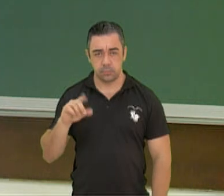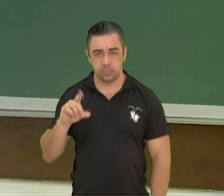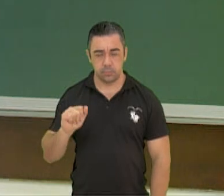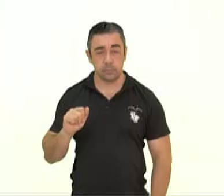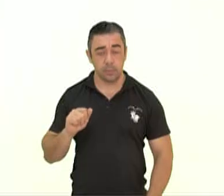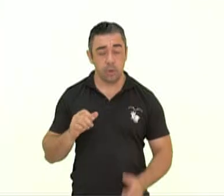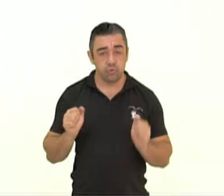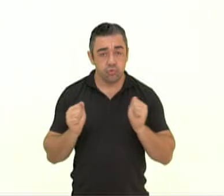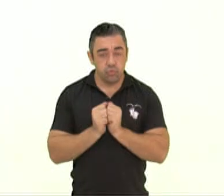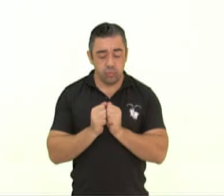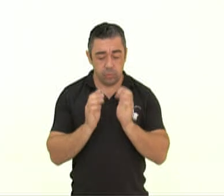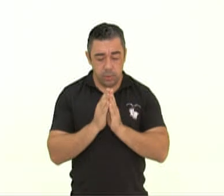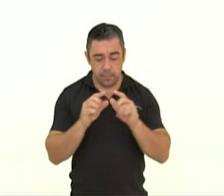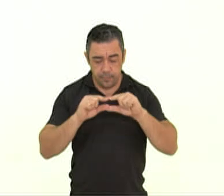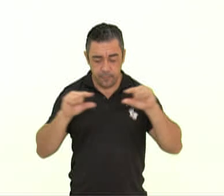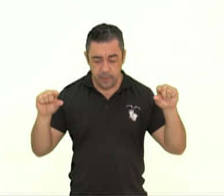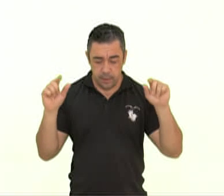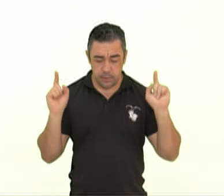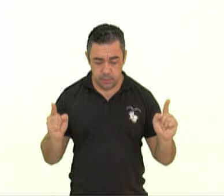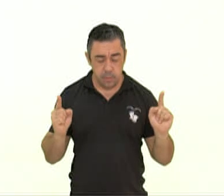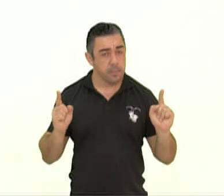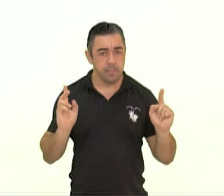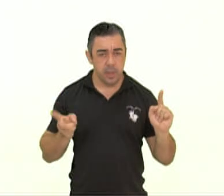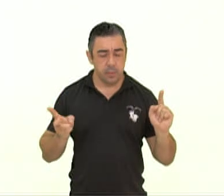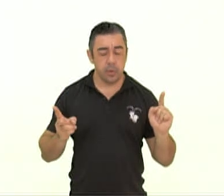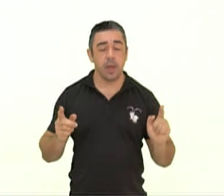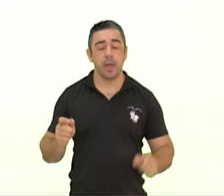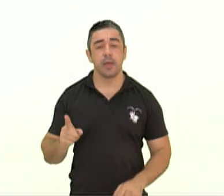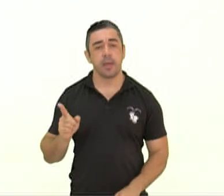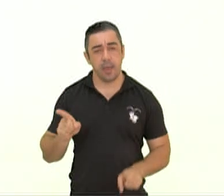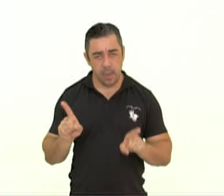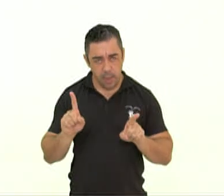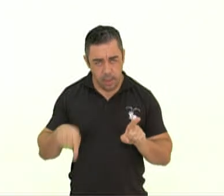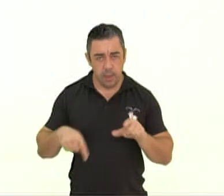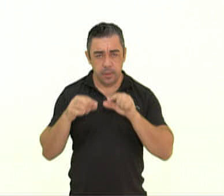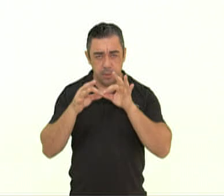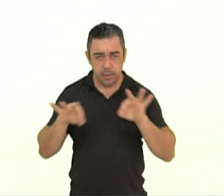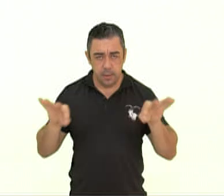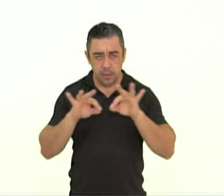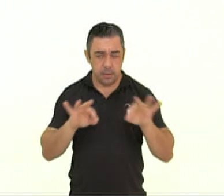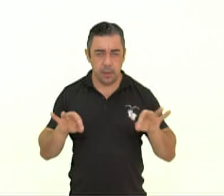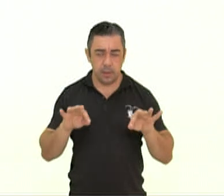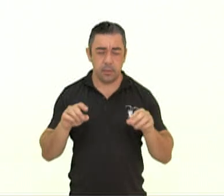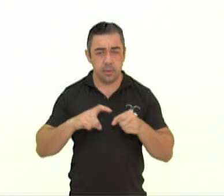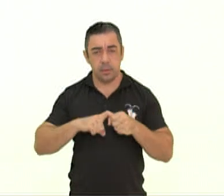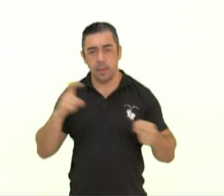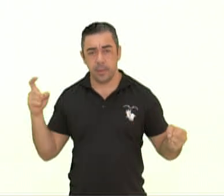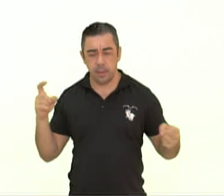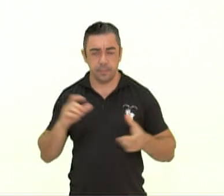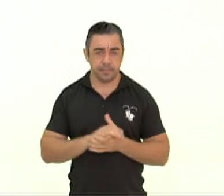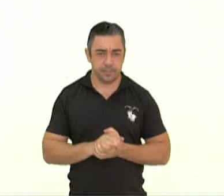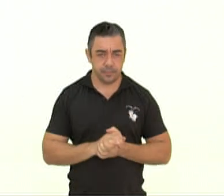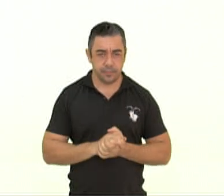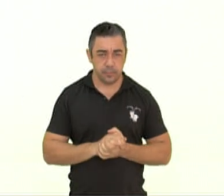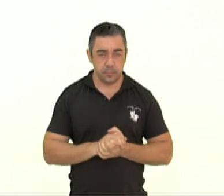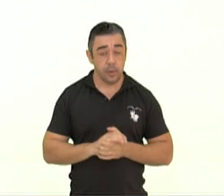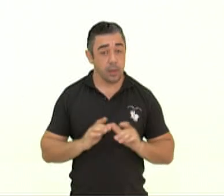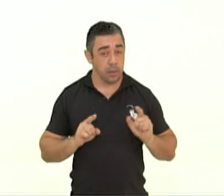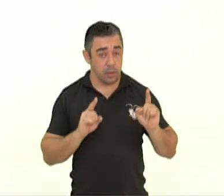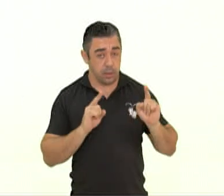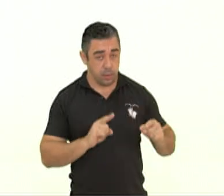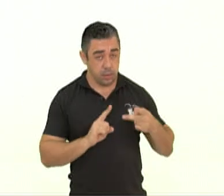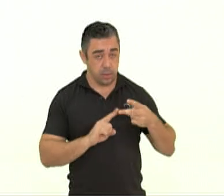mesmo período e, ainda assim, são sintaticamente independentes. Oração